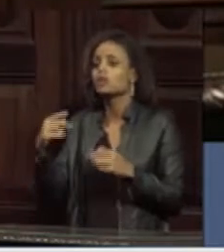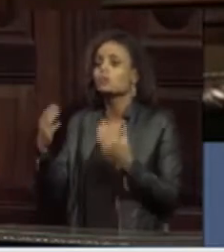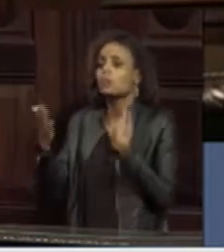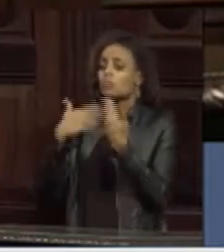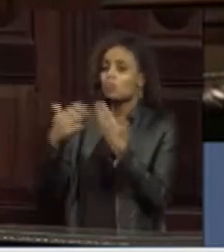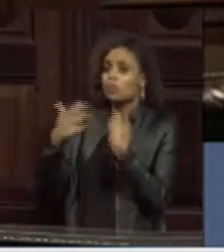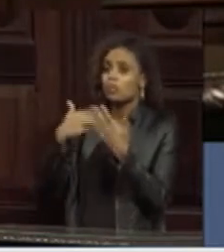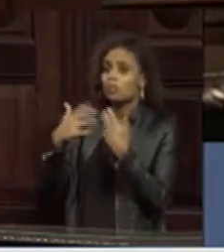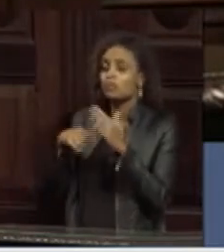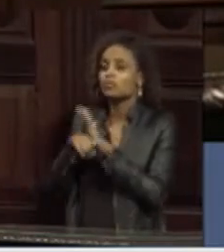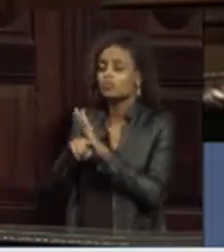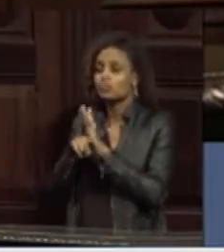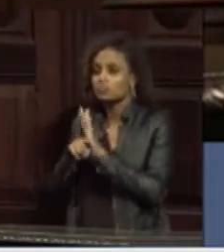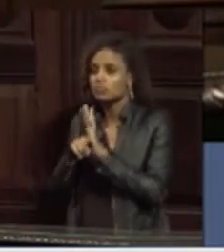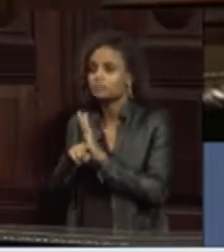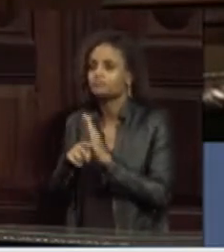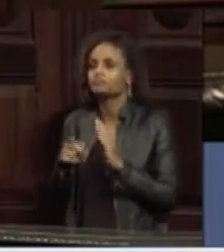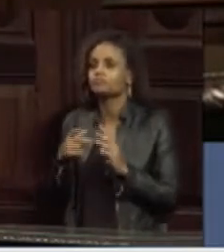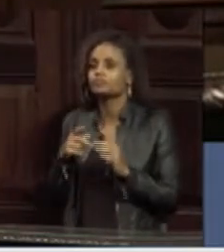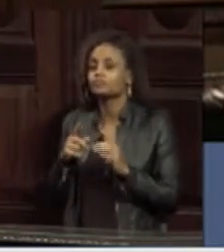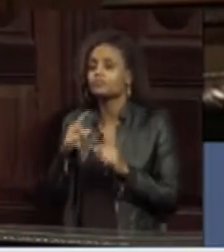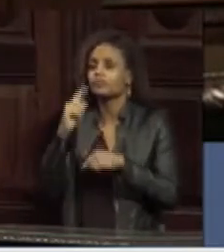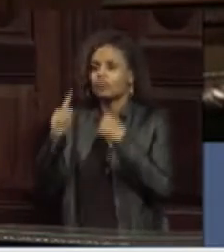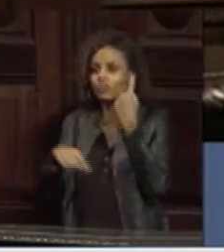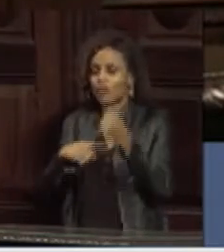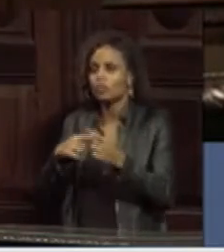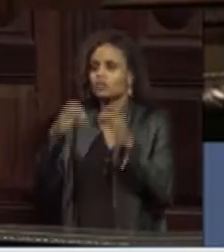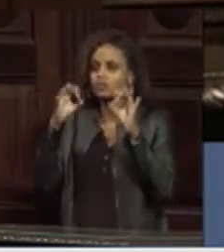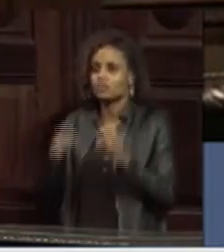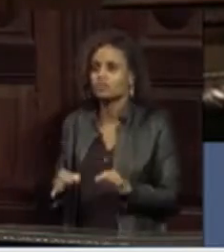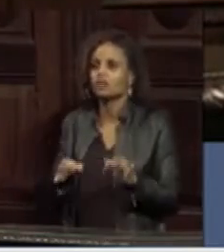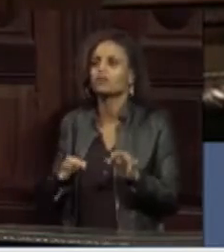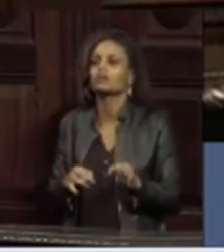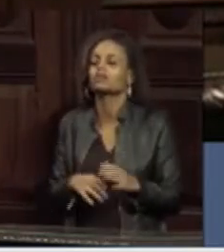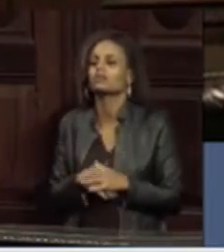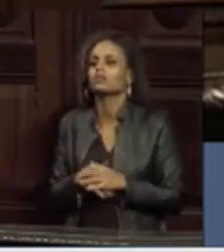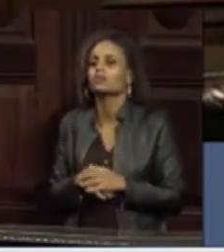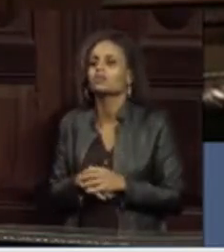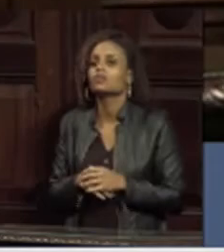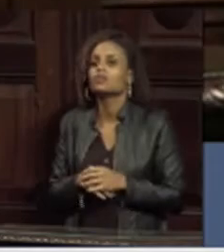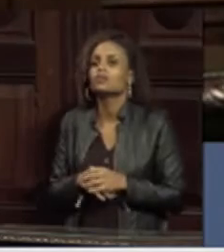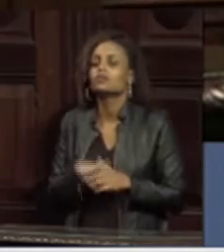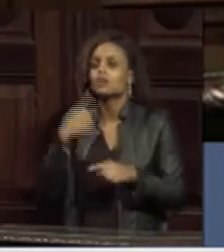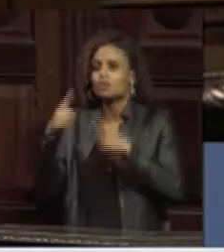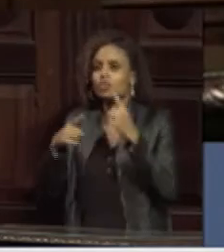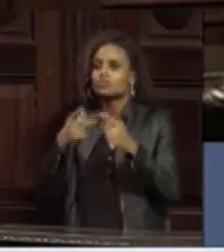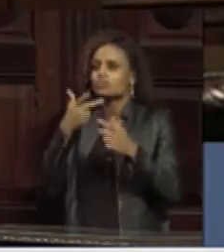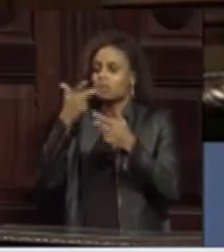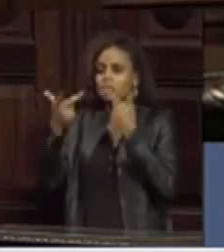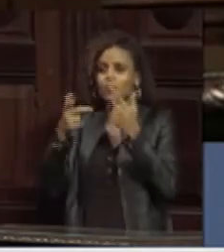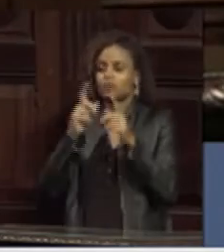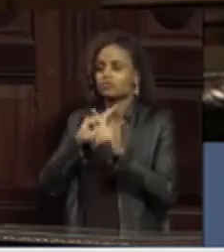no rascunho, para depois não chorar sobre o leite derramado. Antecipar esse debate é uma exigência. Muito obrigado.